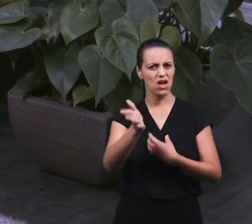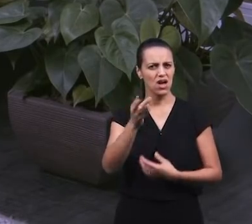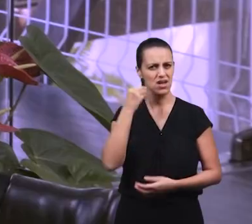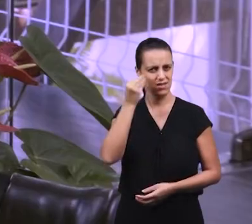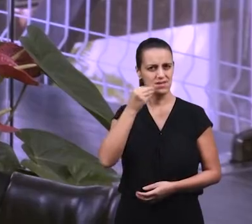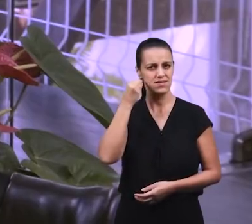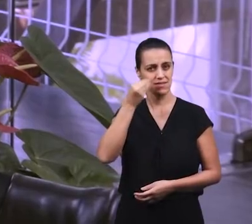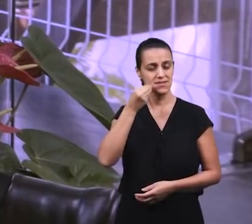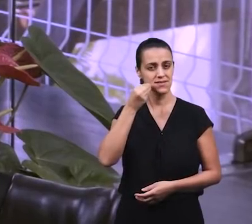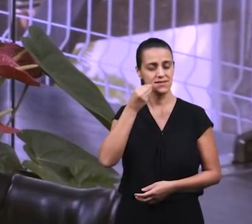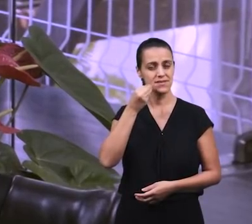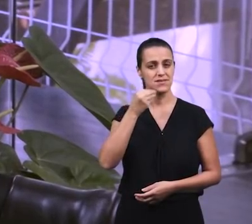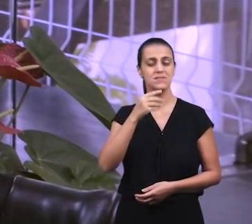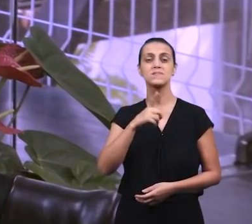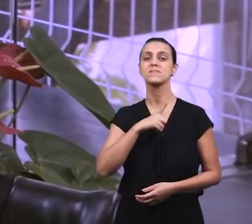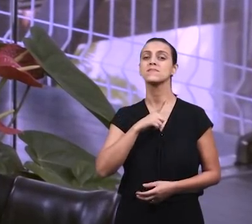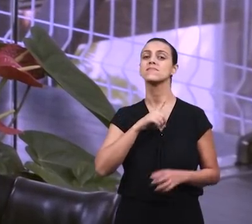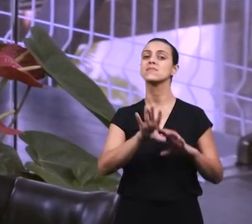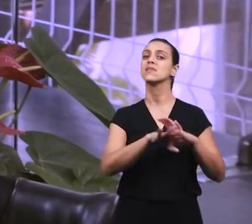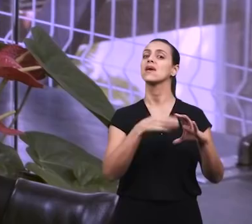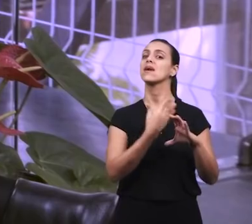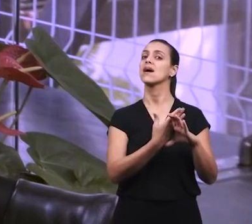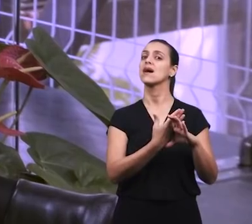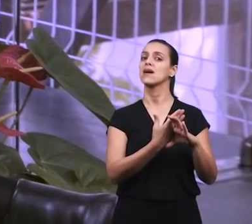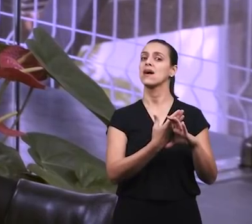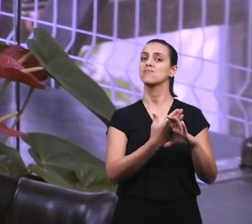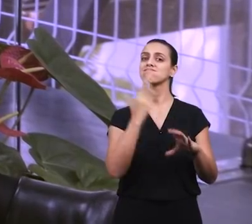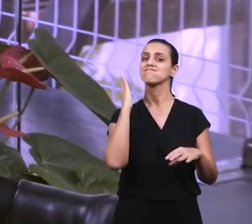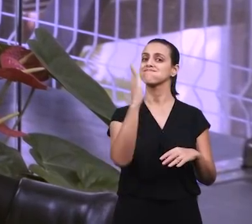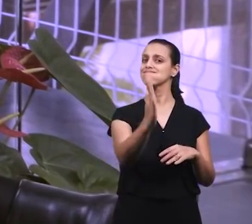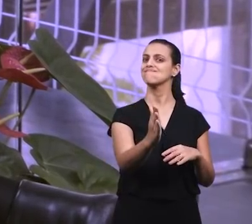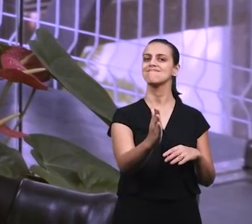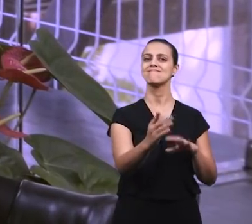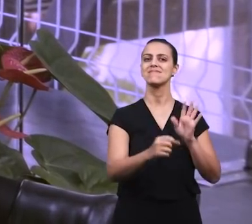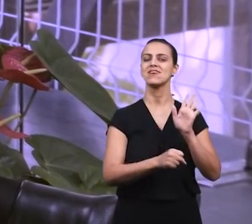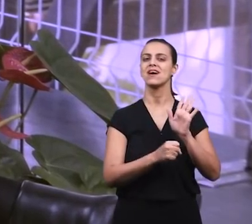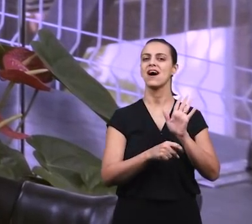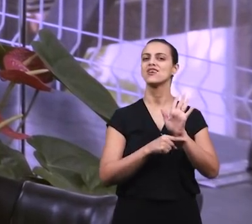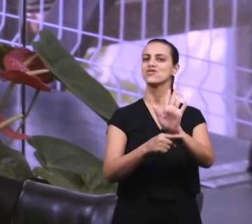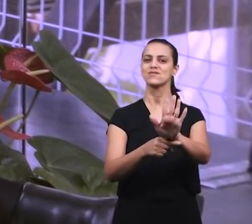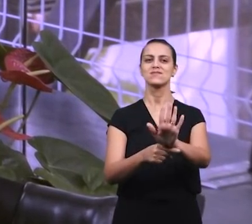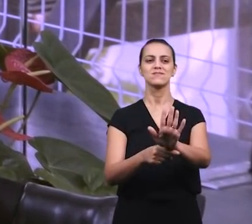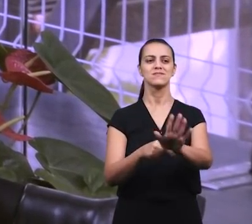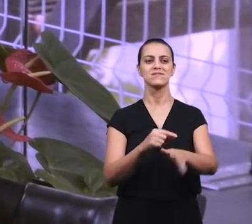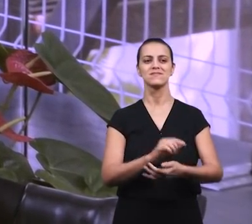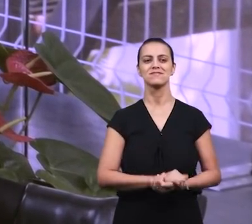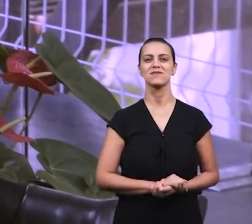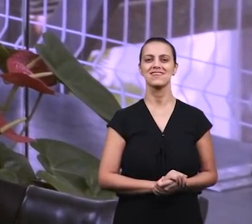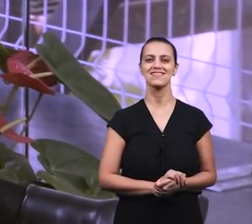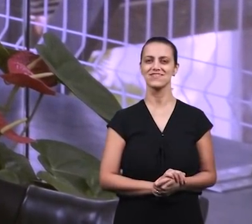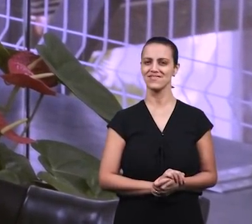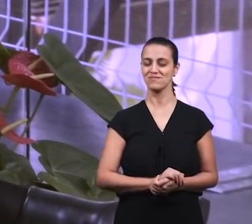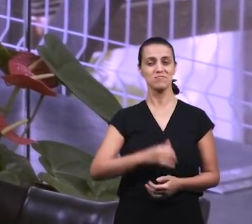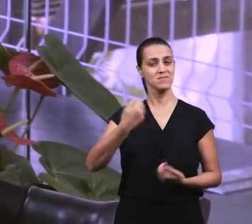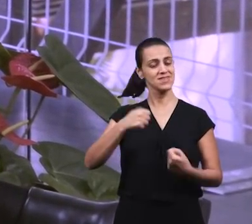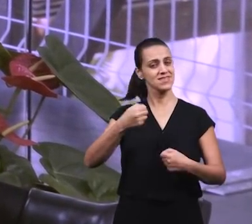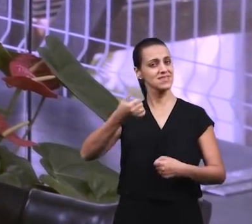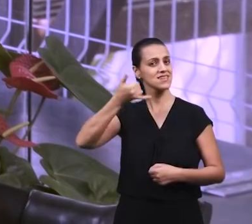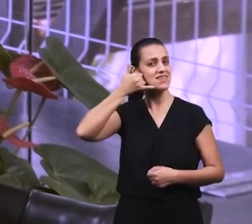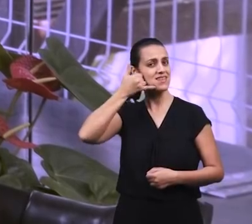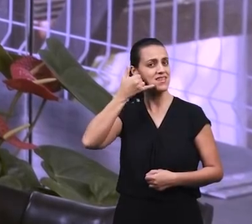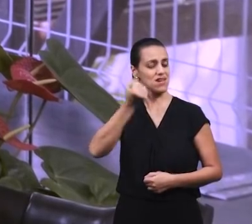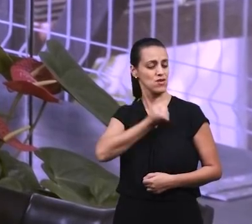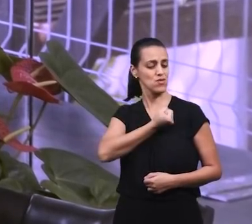Ele? Temos um canal direto para te atender. Ligue gratuitamente a qualquer hora do dia ou da noite para este número